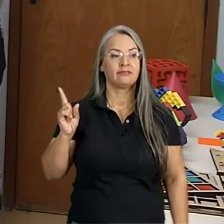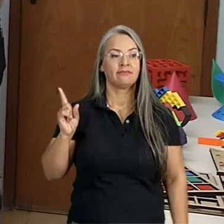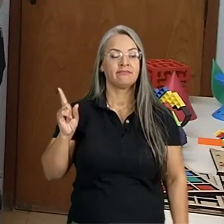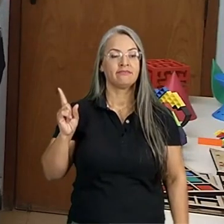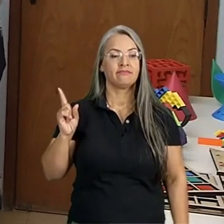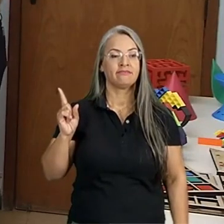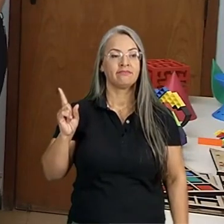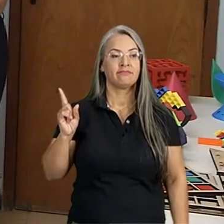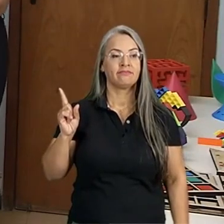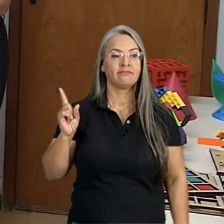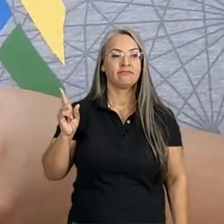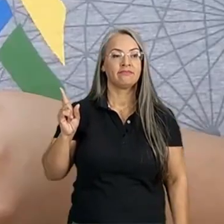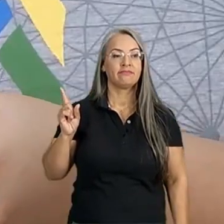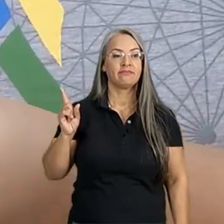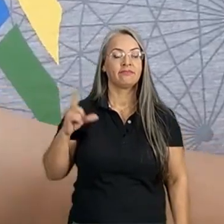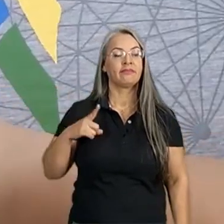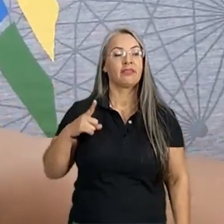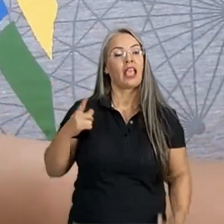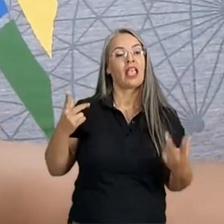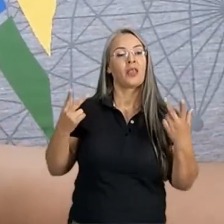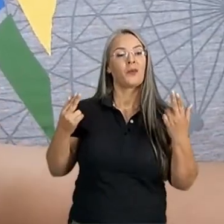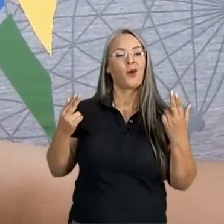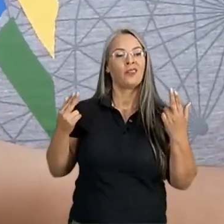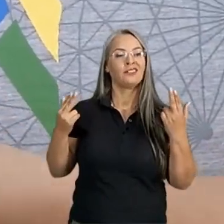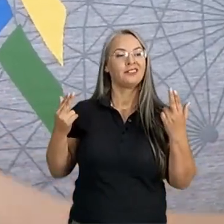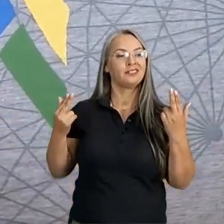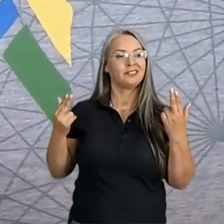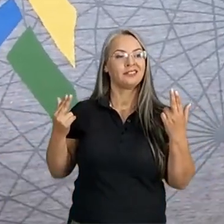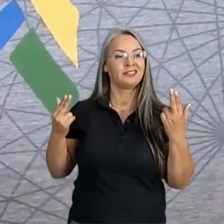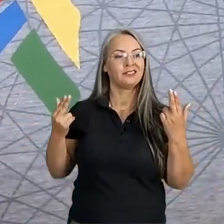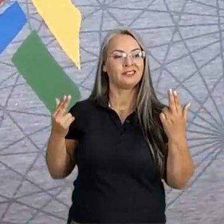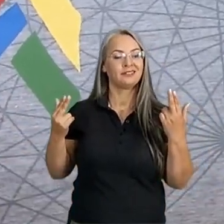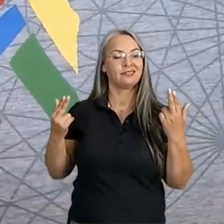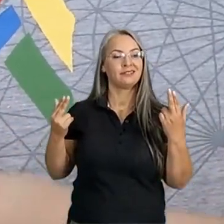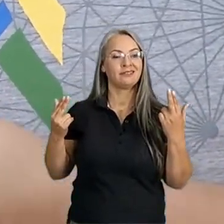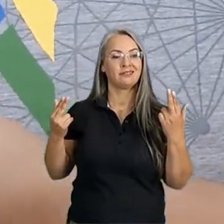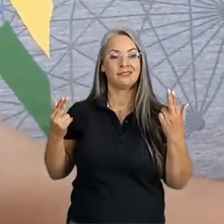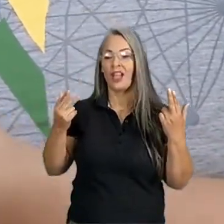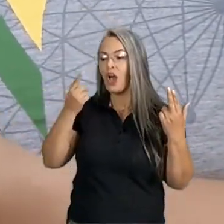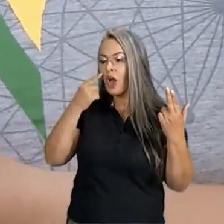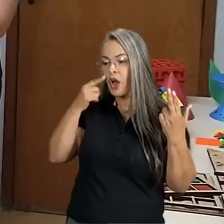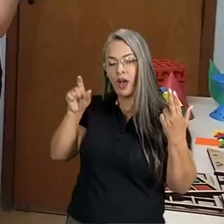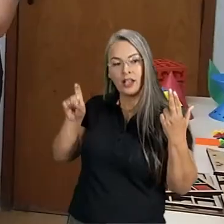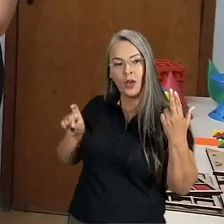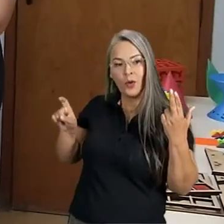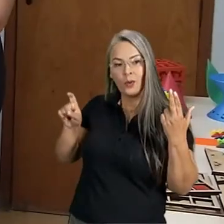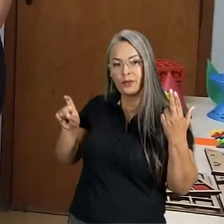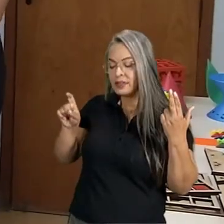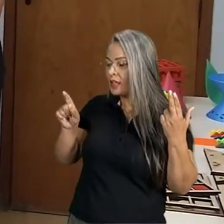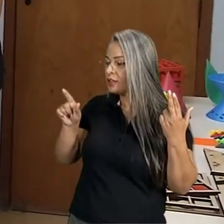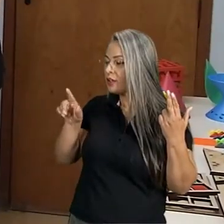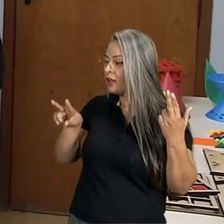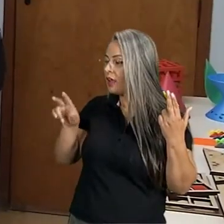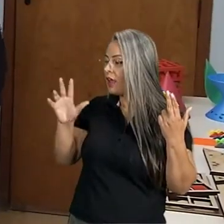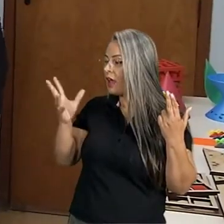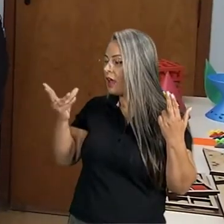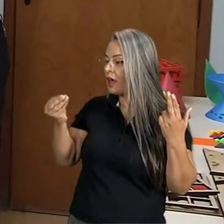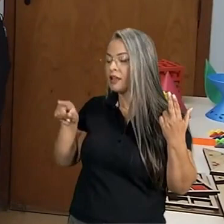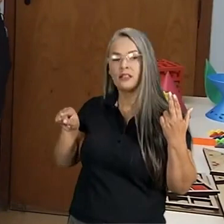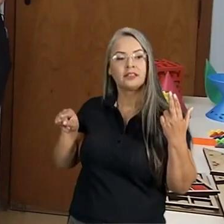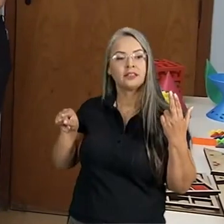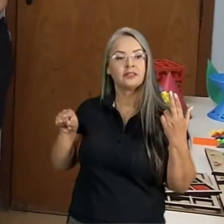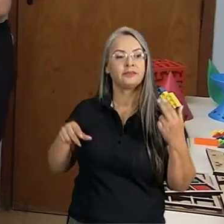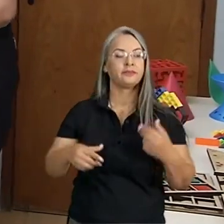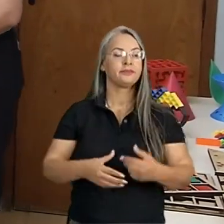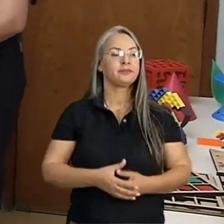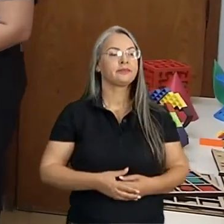em laranja a gente tem ali vermelho e é também a que tá ali na tela do computador o arquivo vetorizado e esse outro equipamento aqui